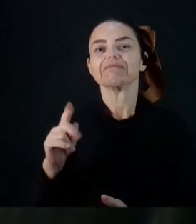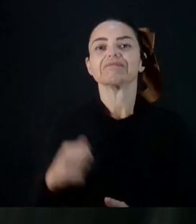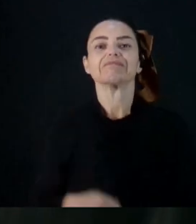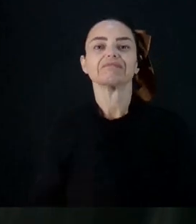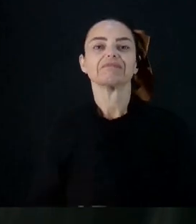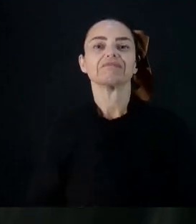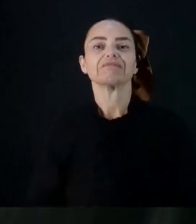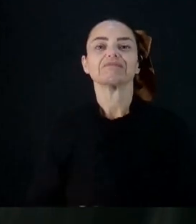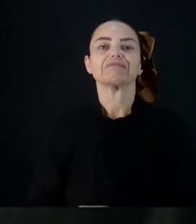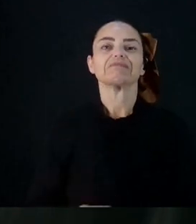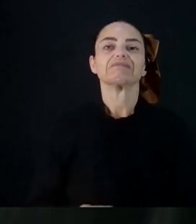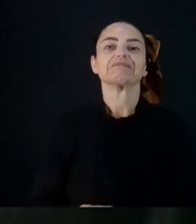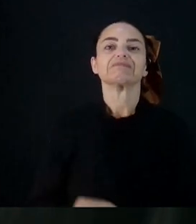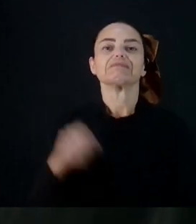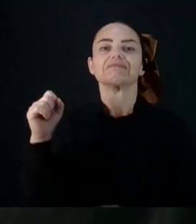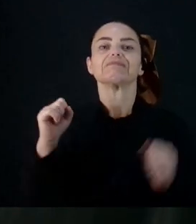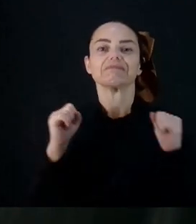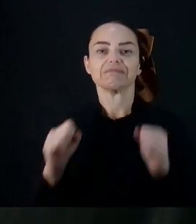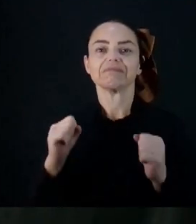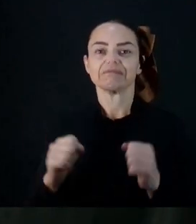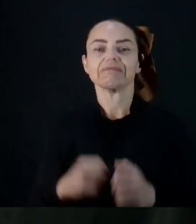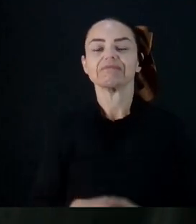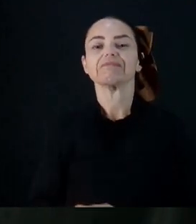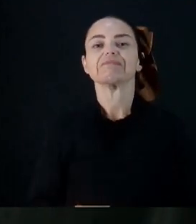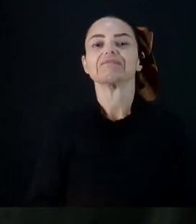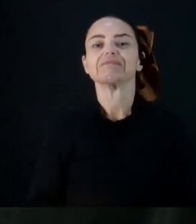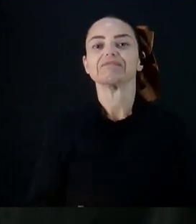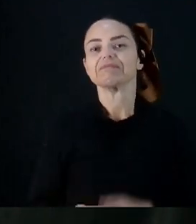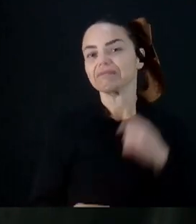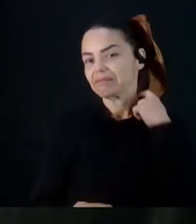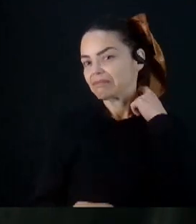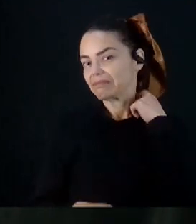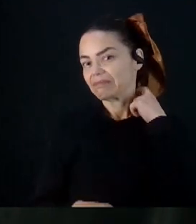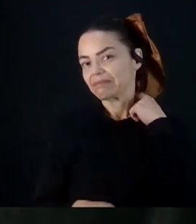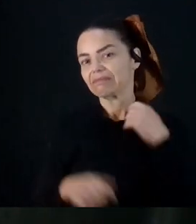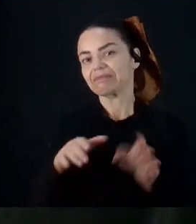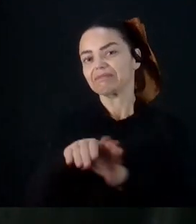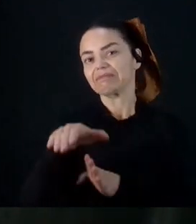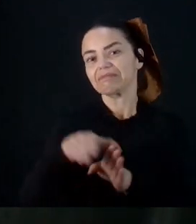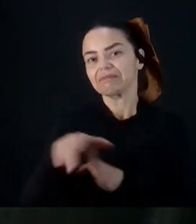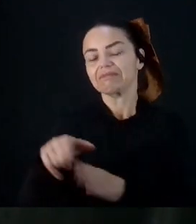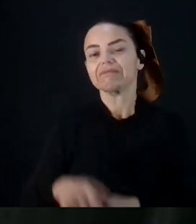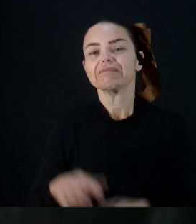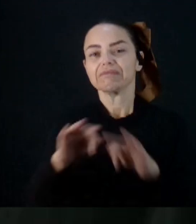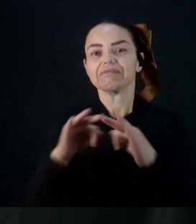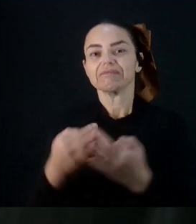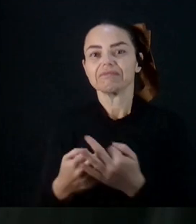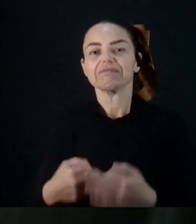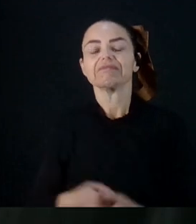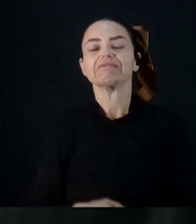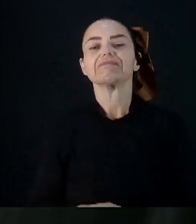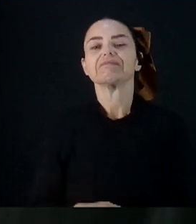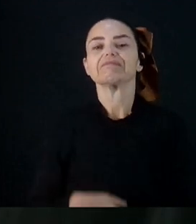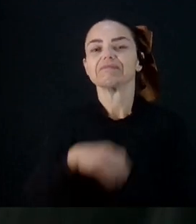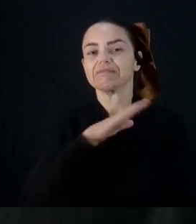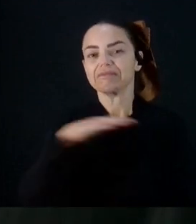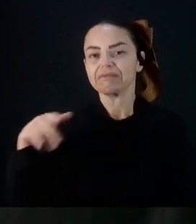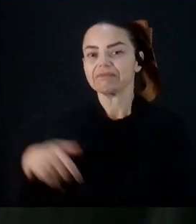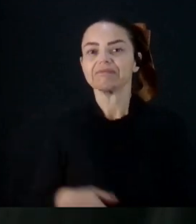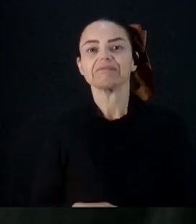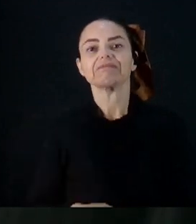o que a gente pode fazer para orientar, né, as famílias, as nossas crianças, os